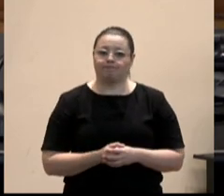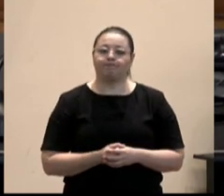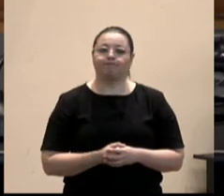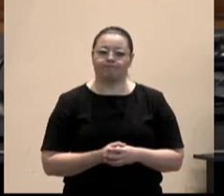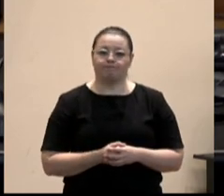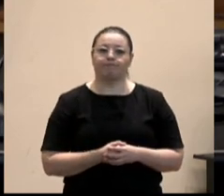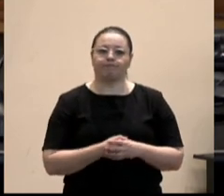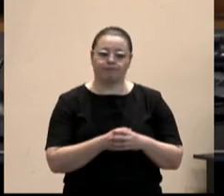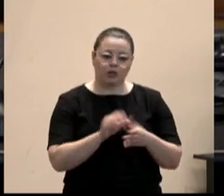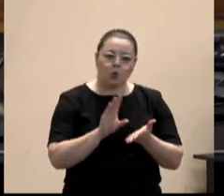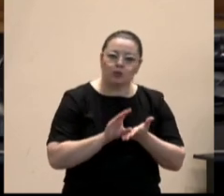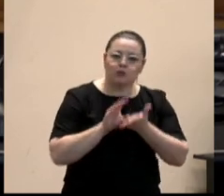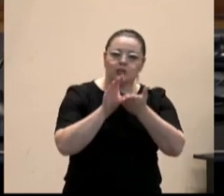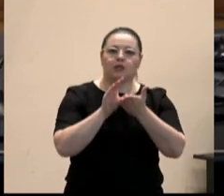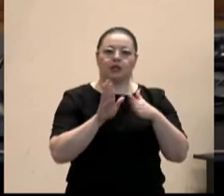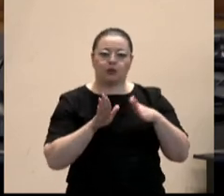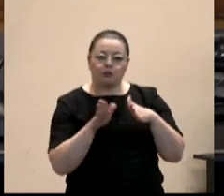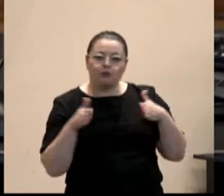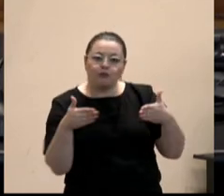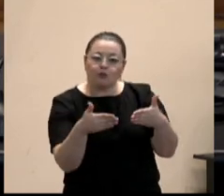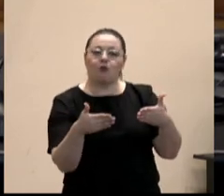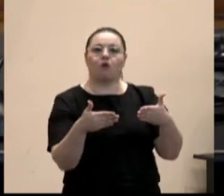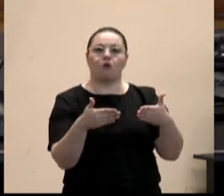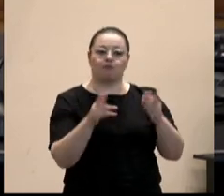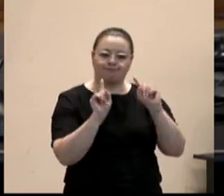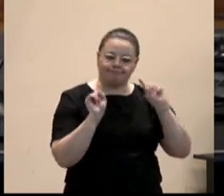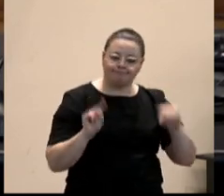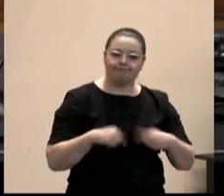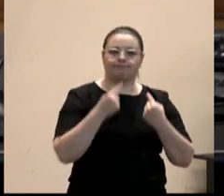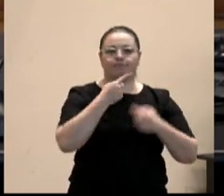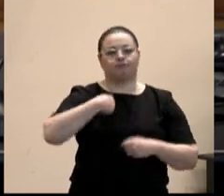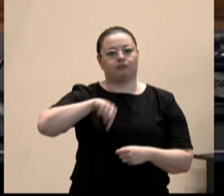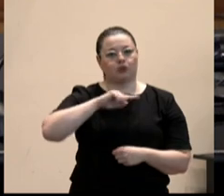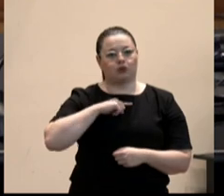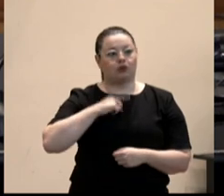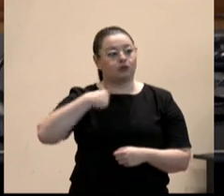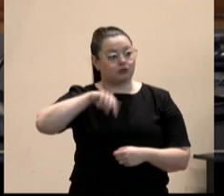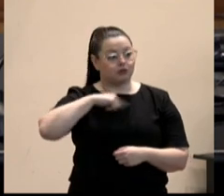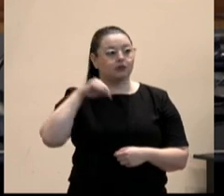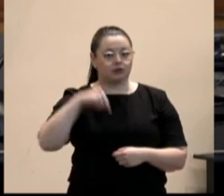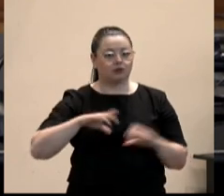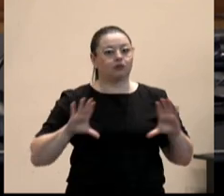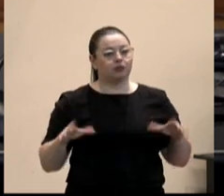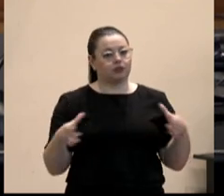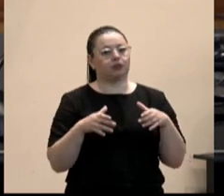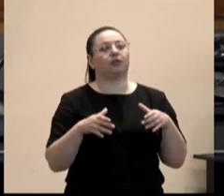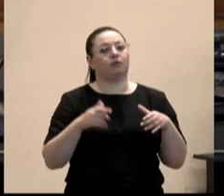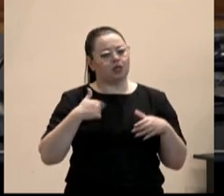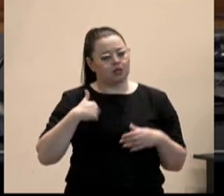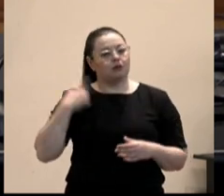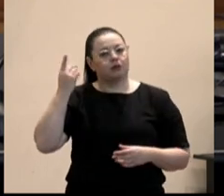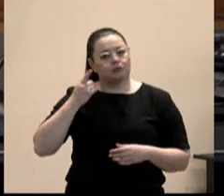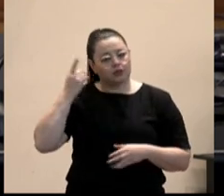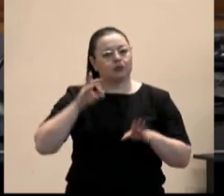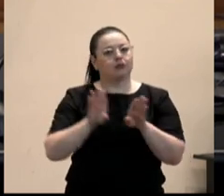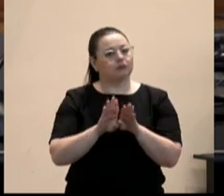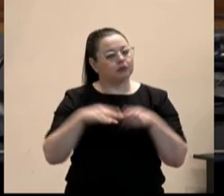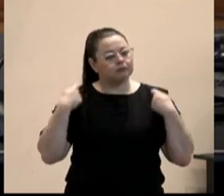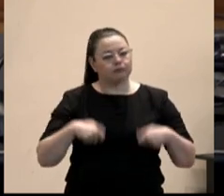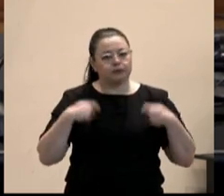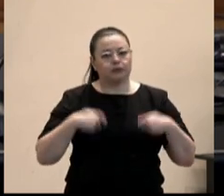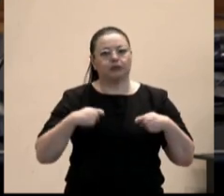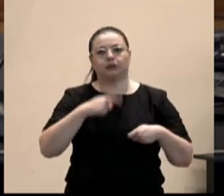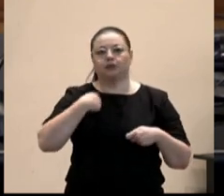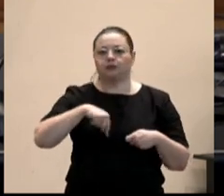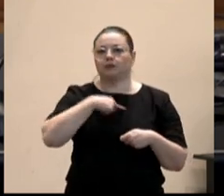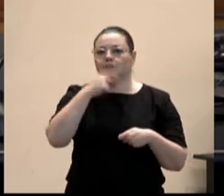conselhos, fóruns, grande desafio da década. Nós aqui, Comissão de Educação, enquanto eu estiver aqui como deputada, nós vamos pegar no